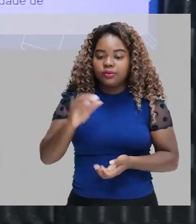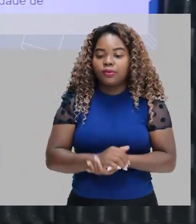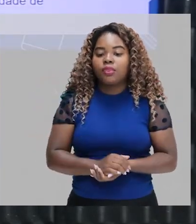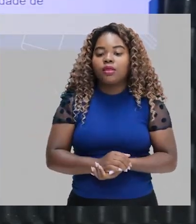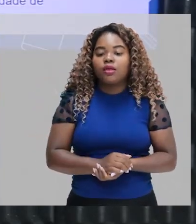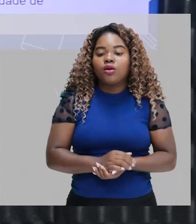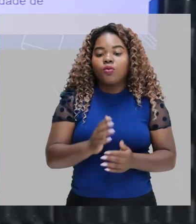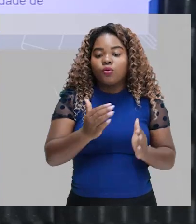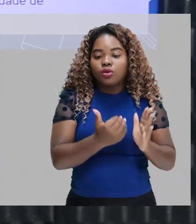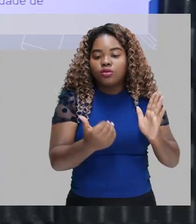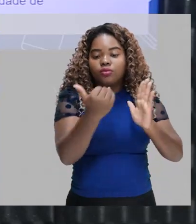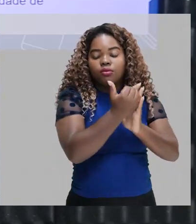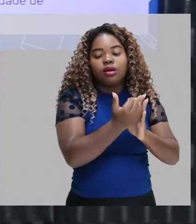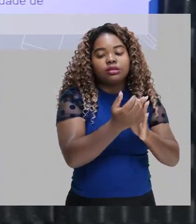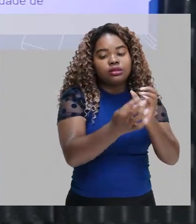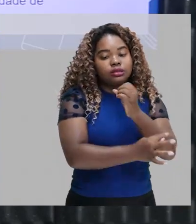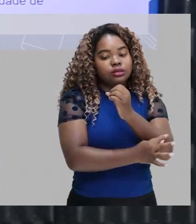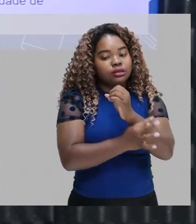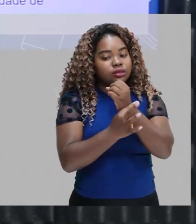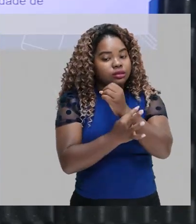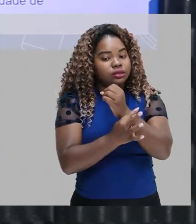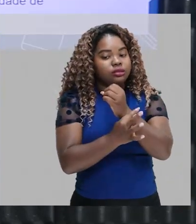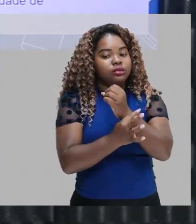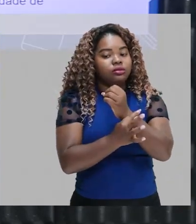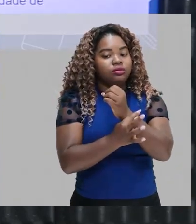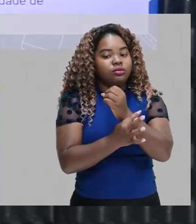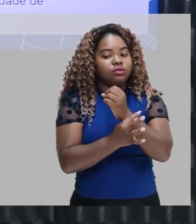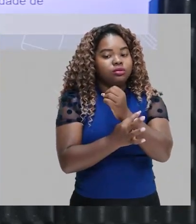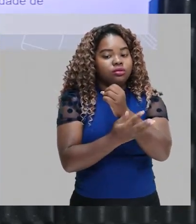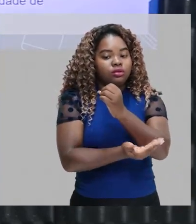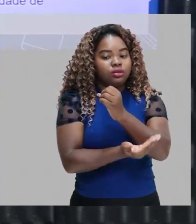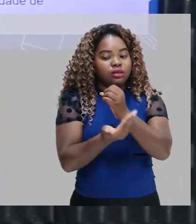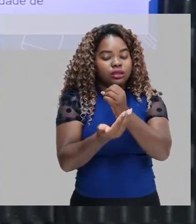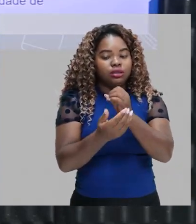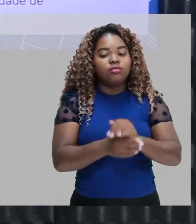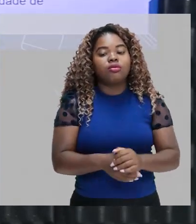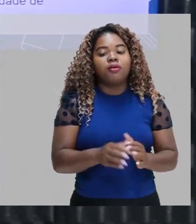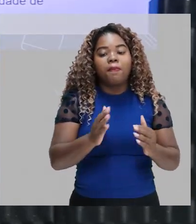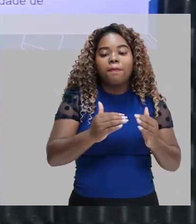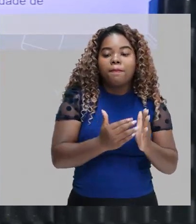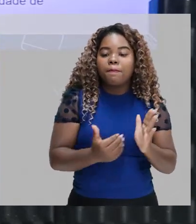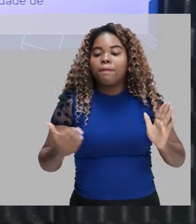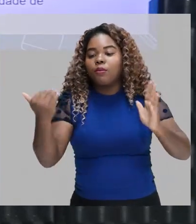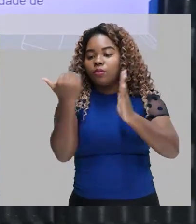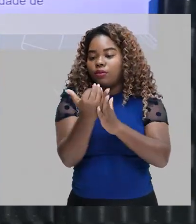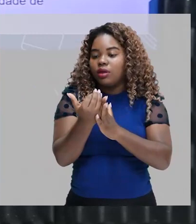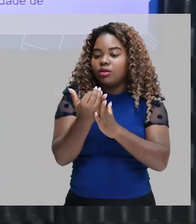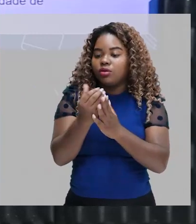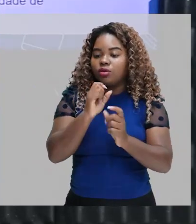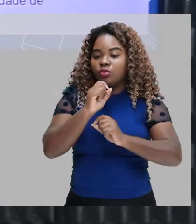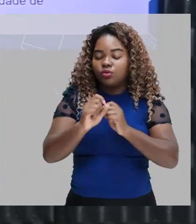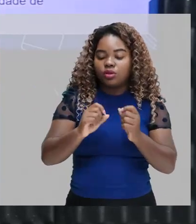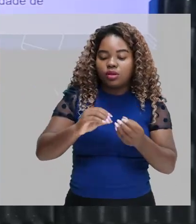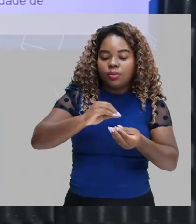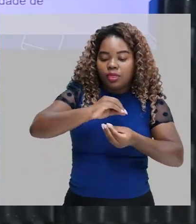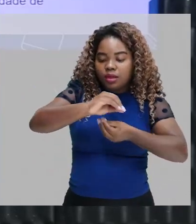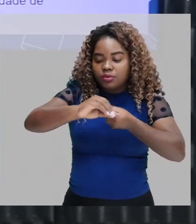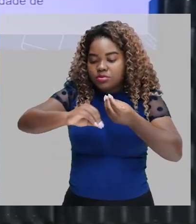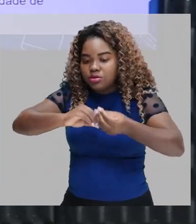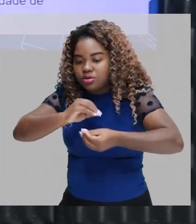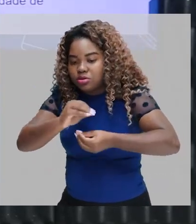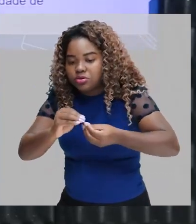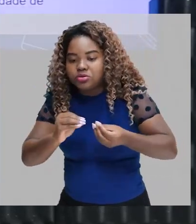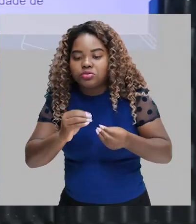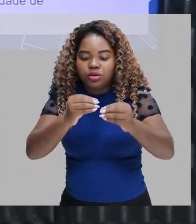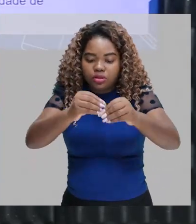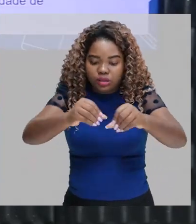a temperatura, maior a solubilidade da substância na água. Então, por exemplo, se a gente for para